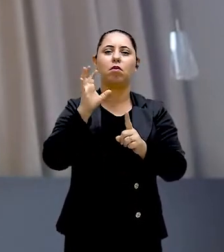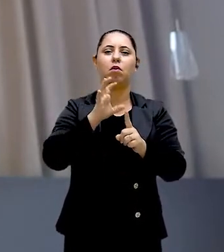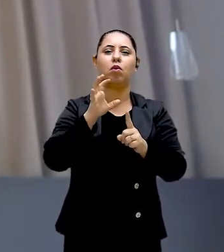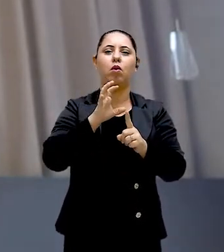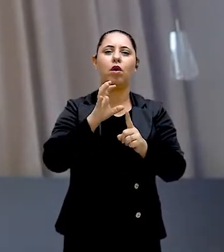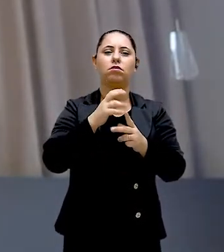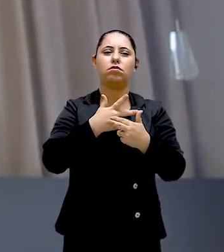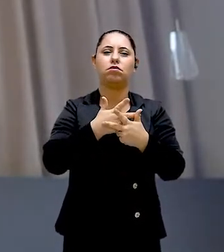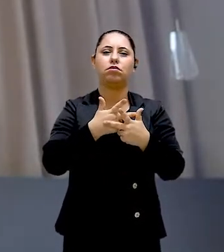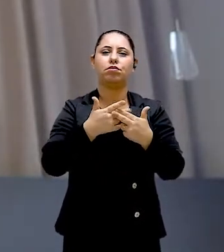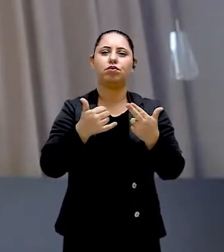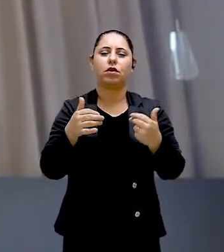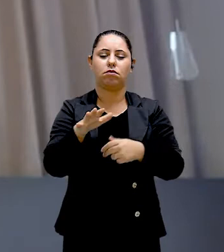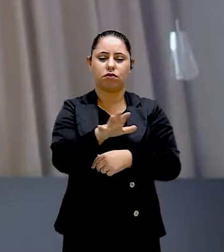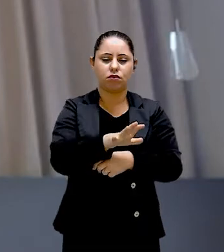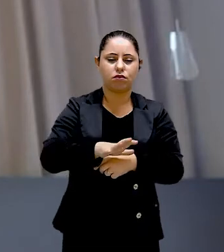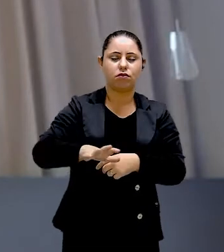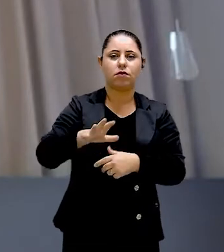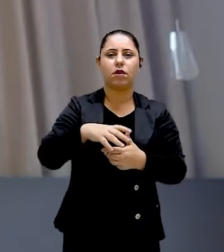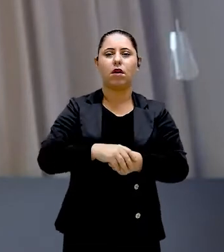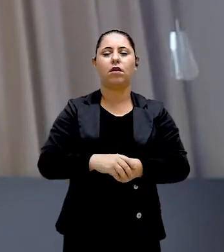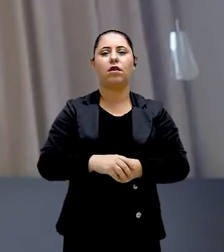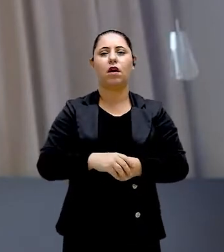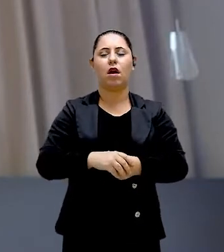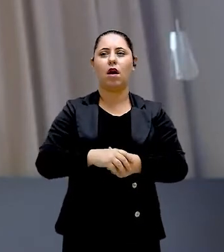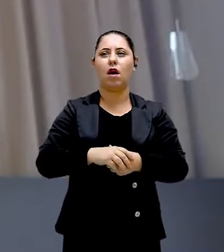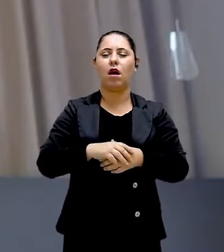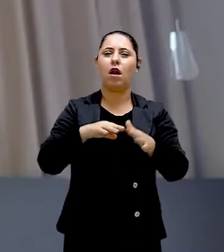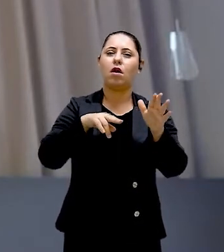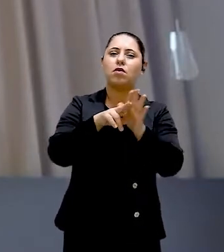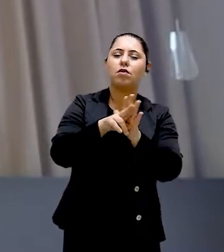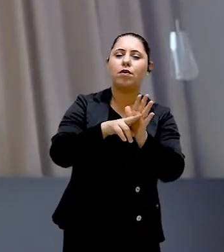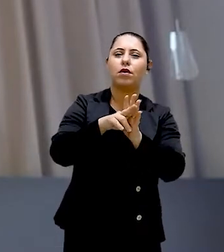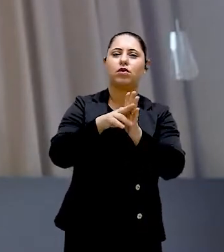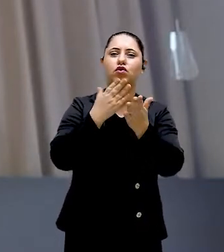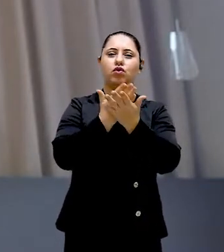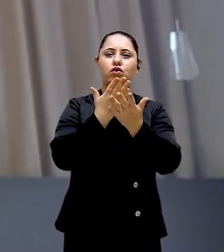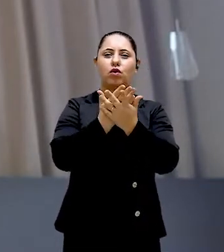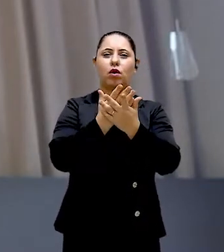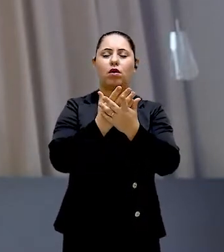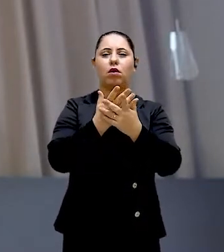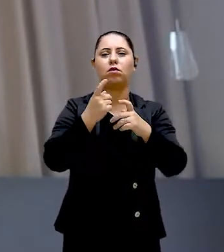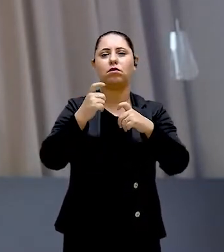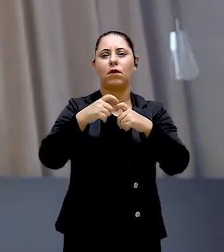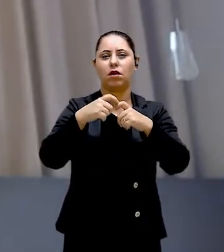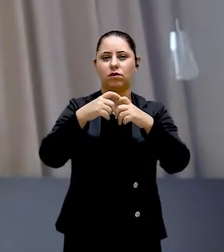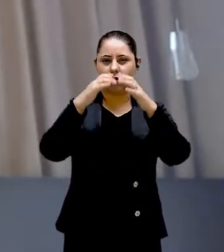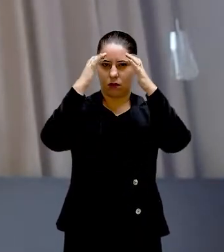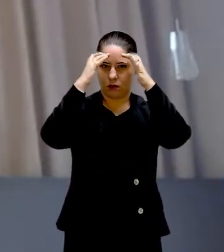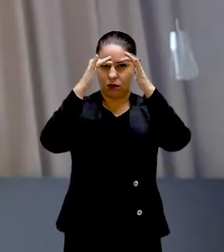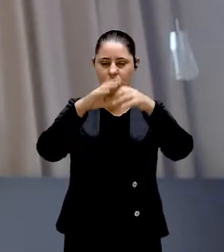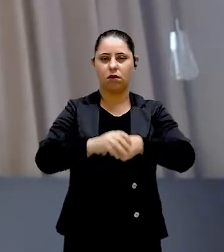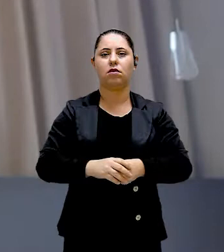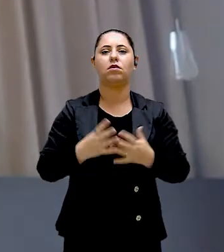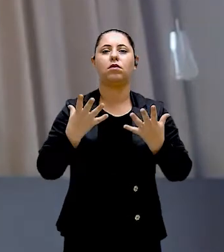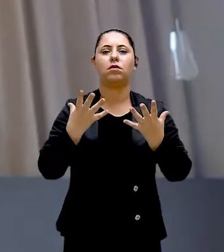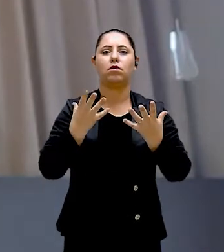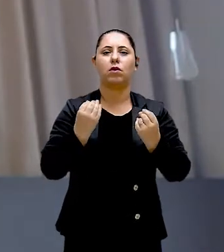áreas da toxicologia, da neuropsiquiatria, da farmacologia, enfim, tem muitas aplicações,